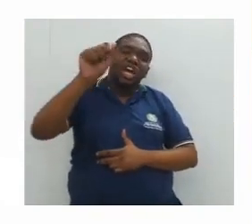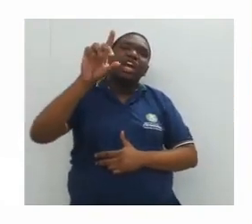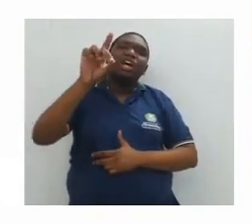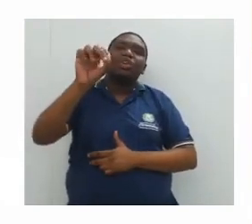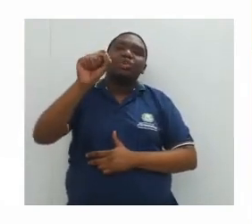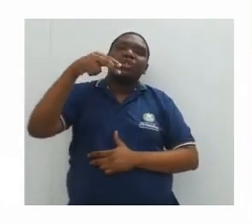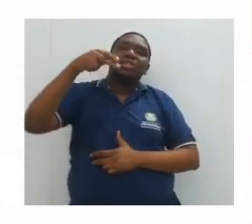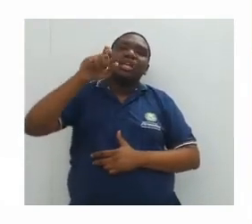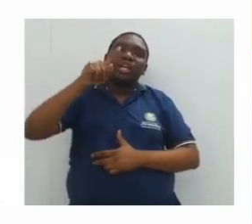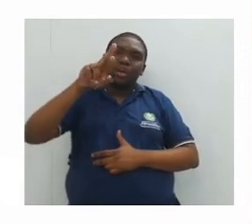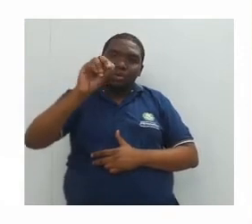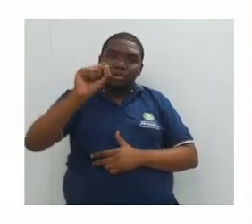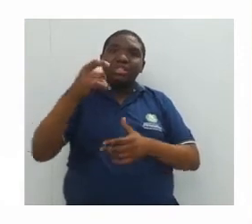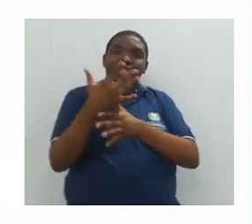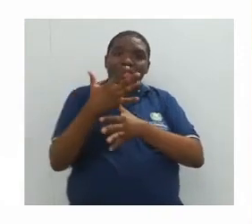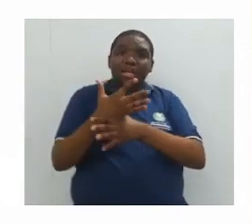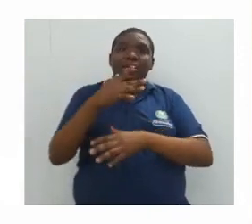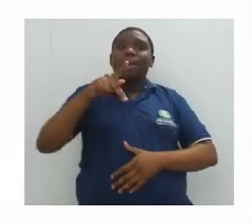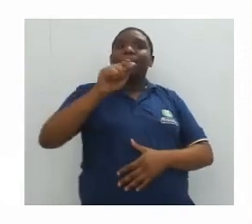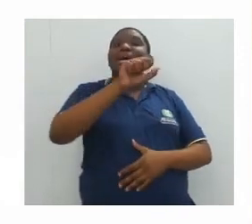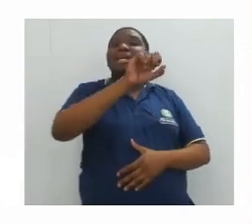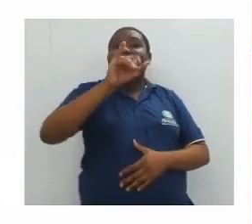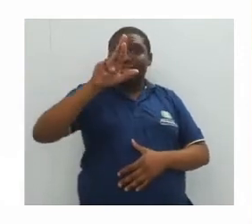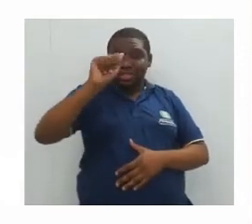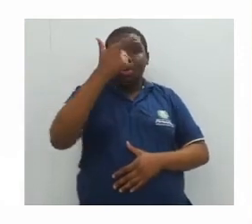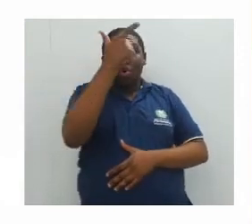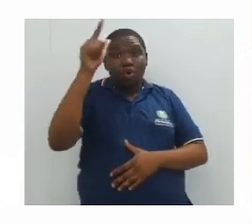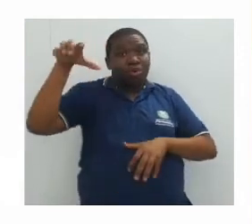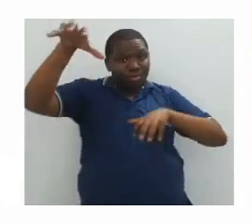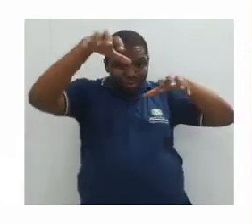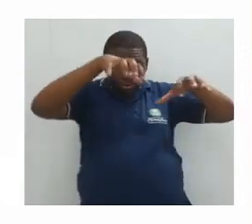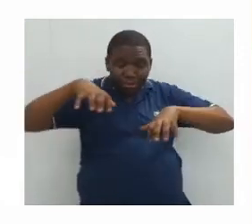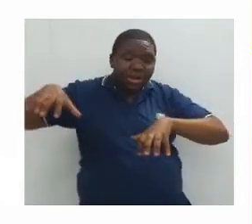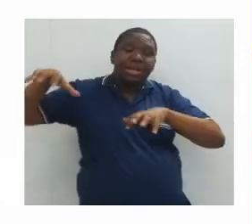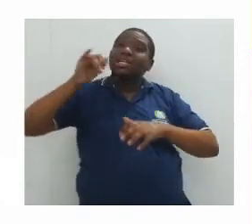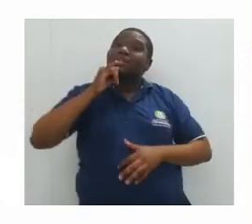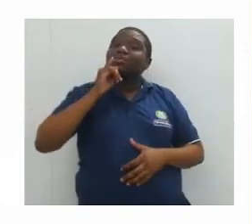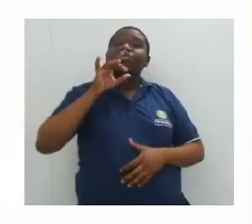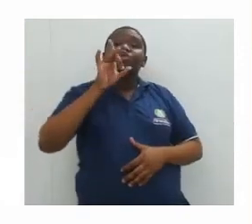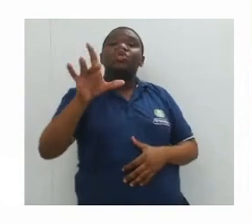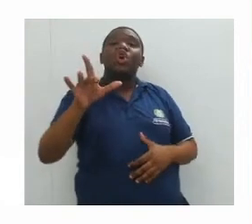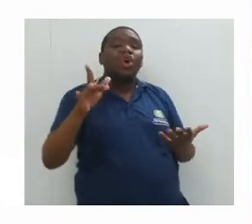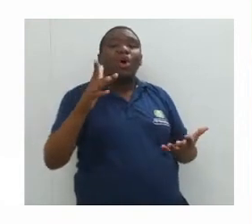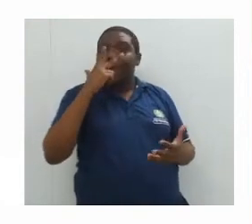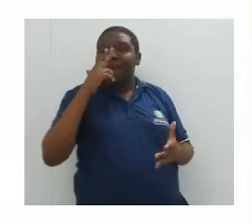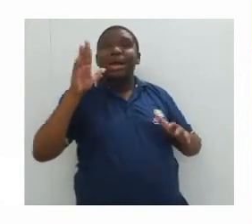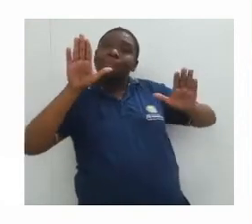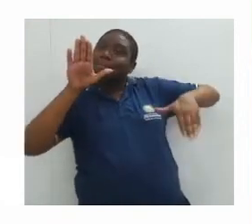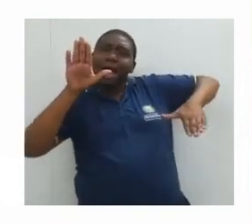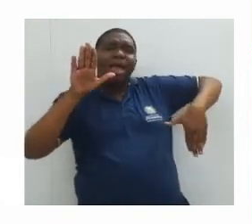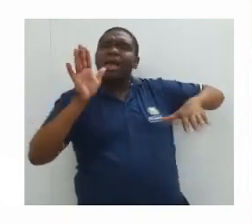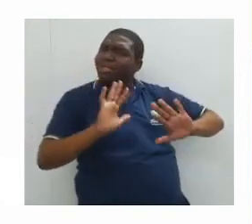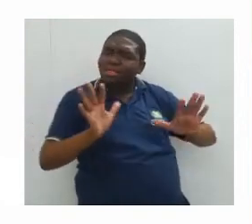região de Passira de Pernambuco. Eu trouxe outras regiões, gente, para mostrar que ele não só está atrelado à questão da região praeira. Isso é